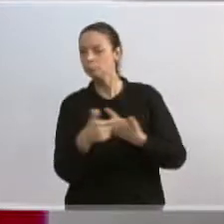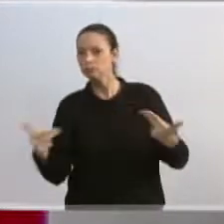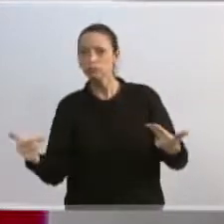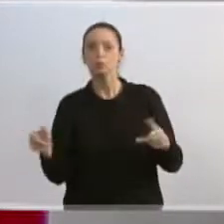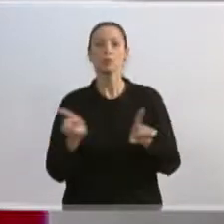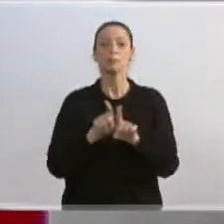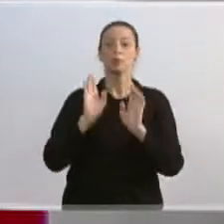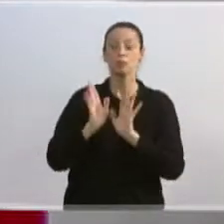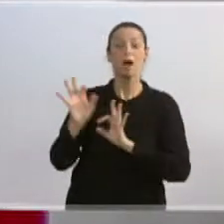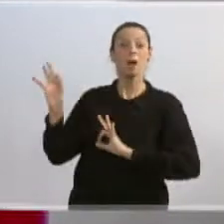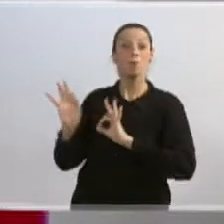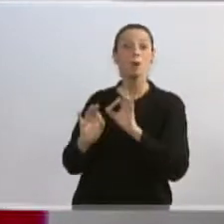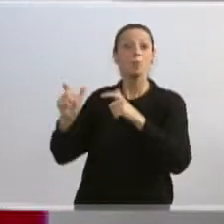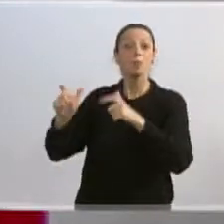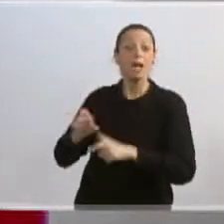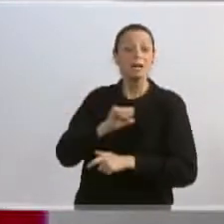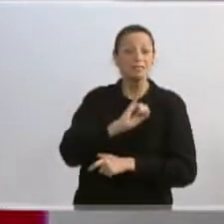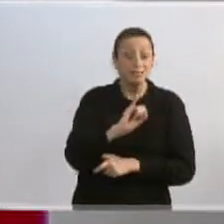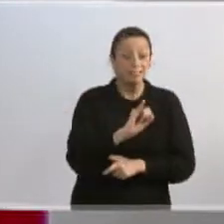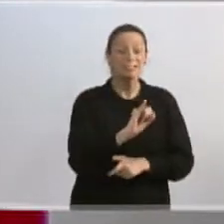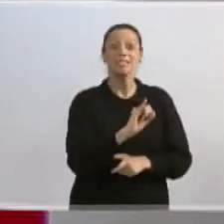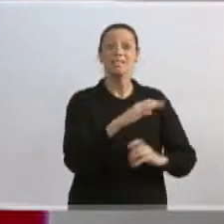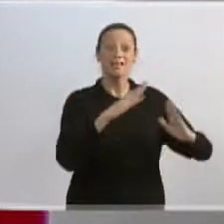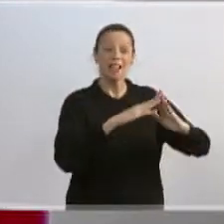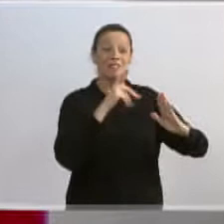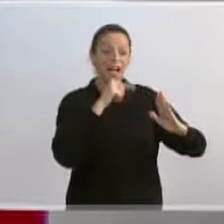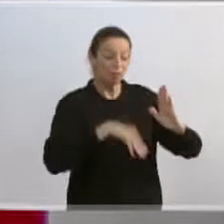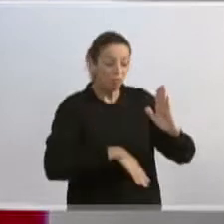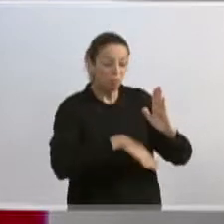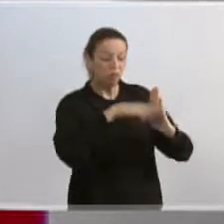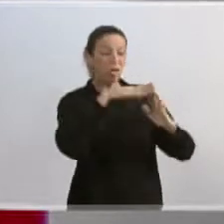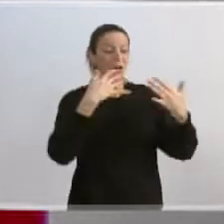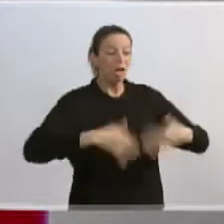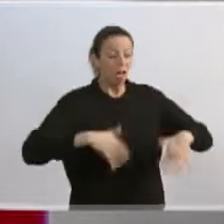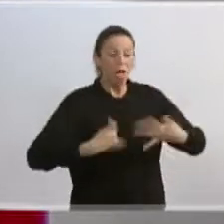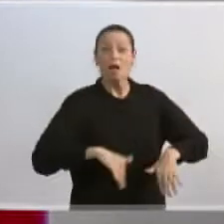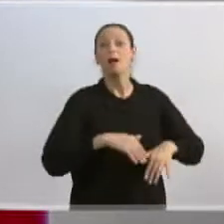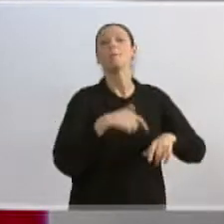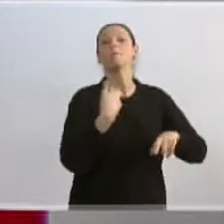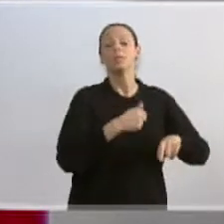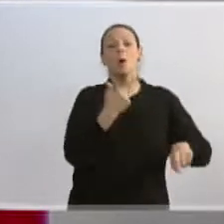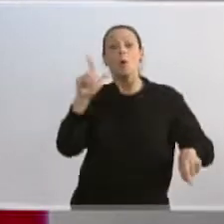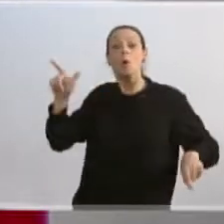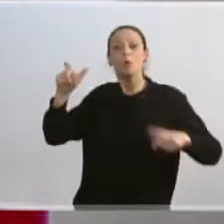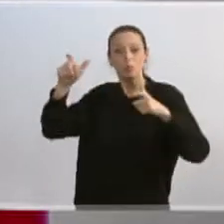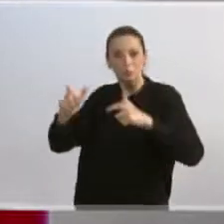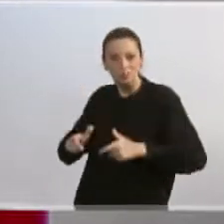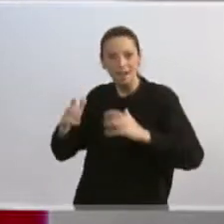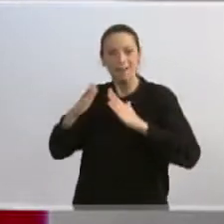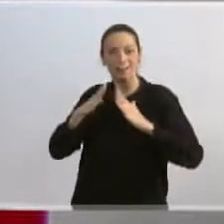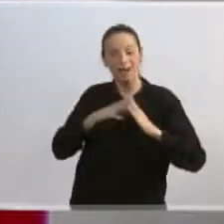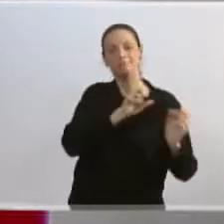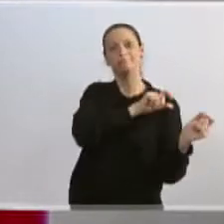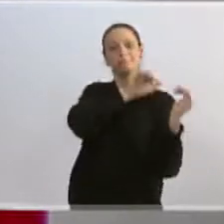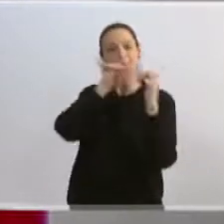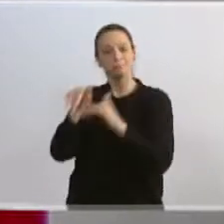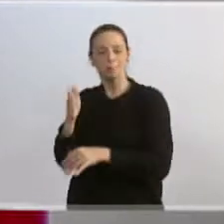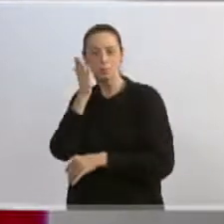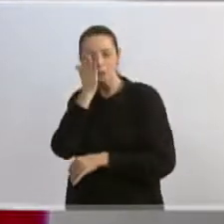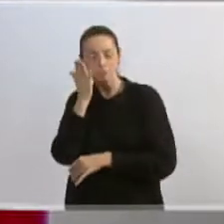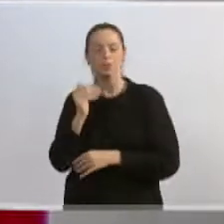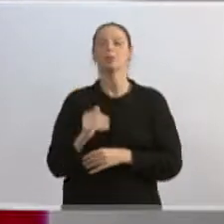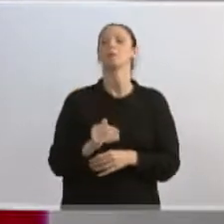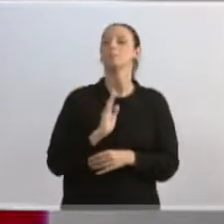comunidade atingida tenha um recurso tenha para onde ir então área de mitigação e adaptação a